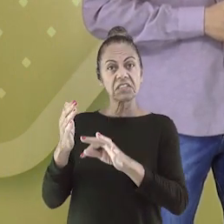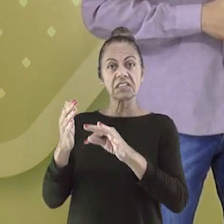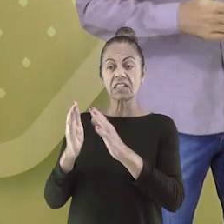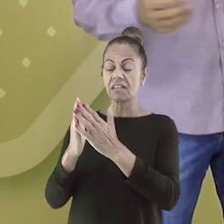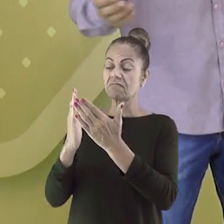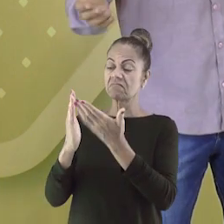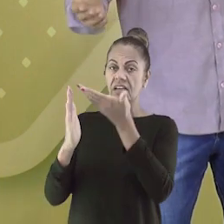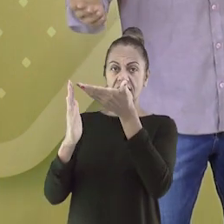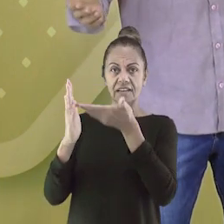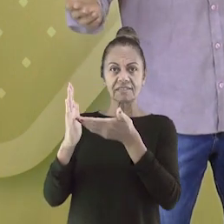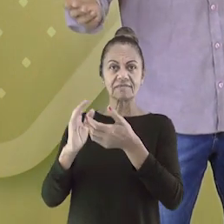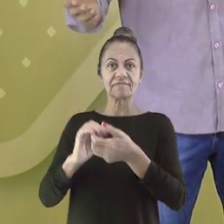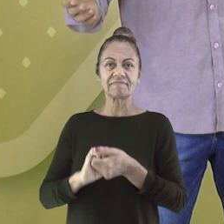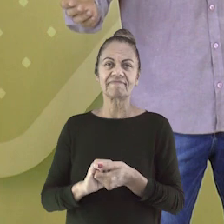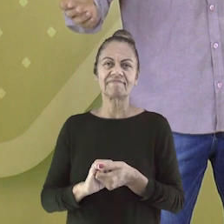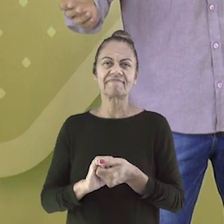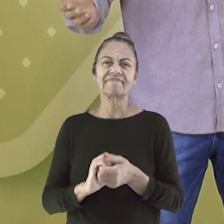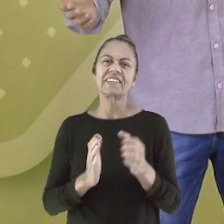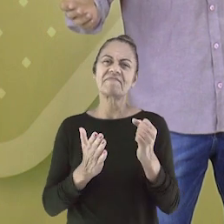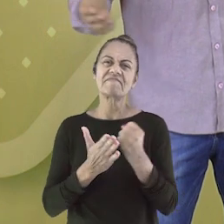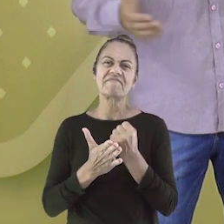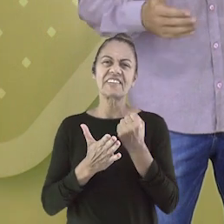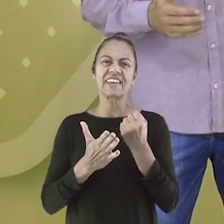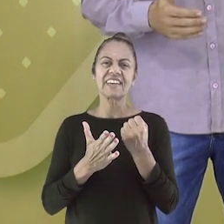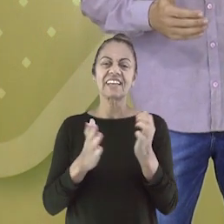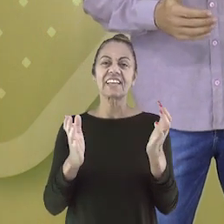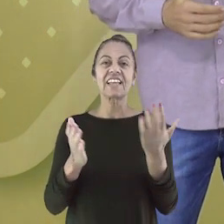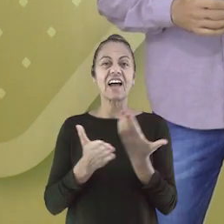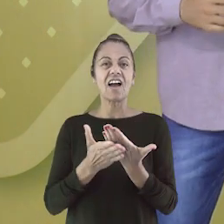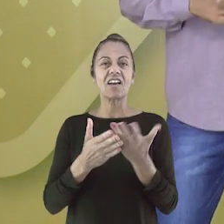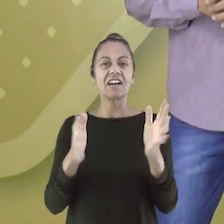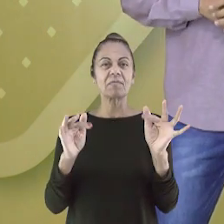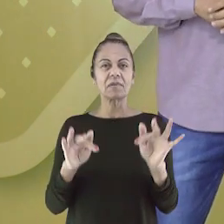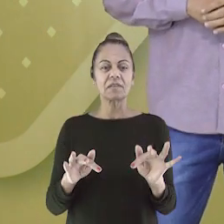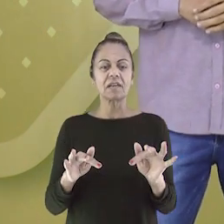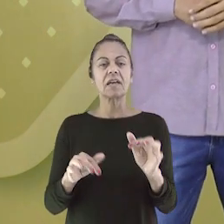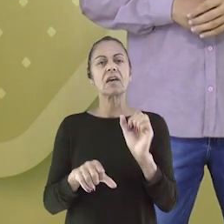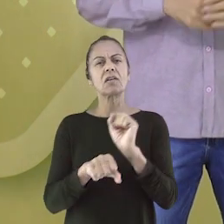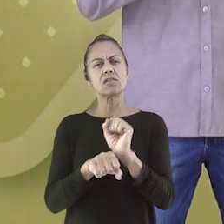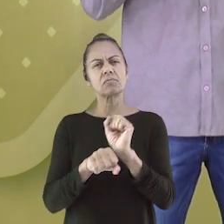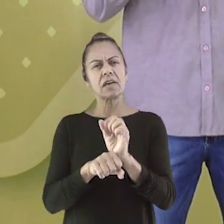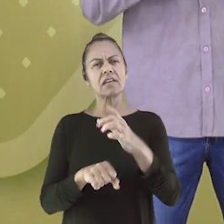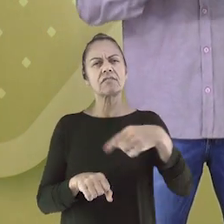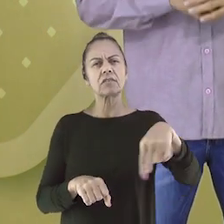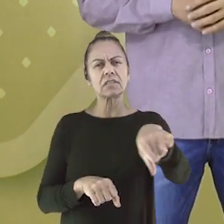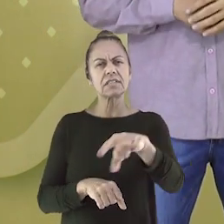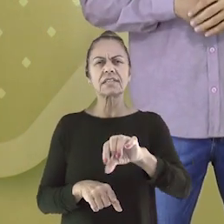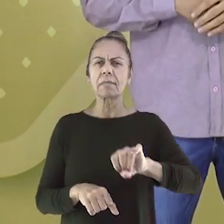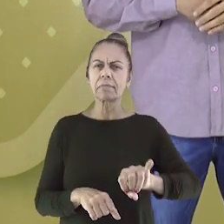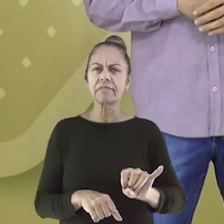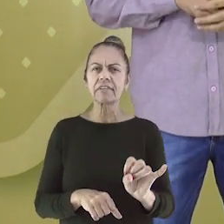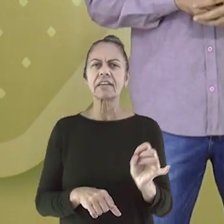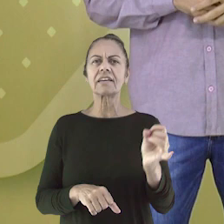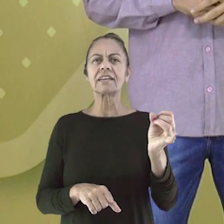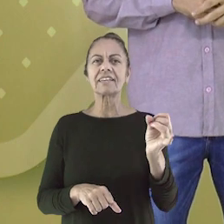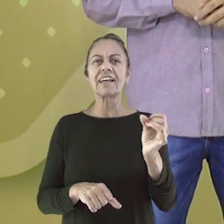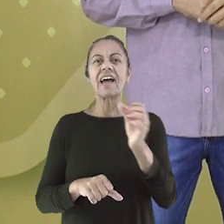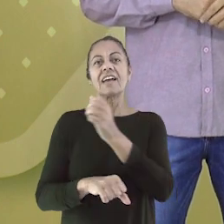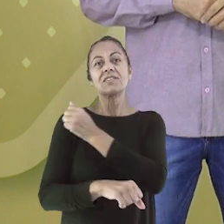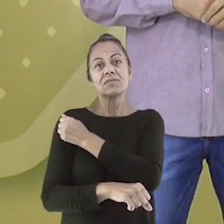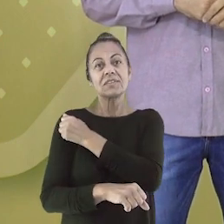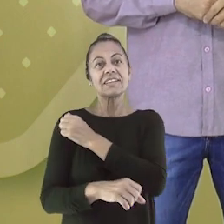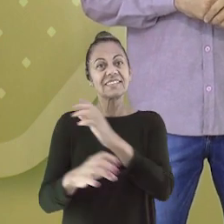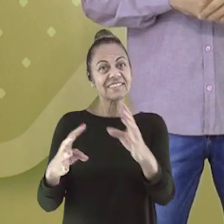sagrados. Poxa, professor Adonias, que pena que está acabando, né? Mas olha, esperamos que esta aula tenha sido muito proveitosa para você, estudante